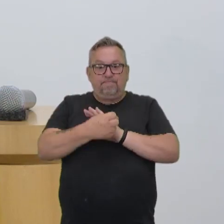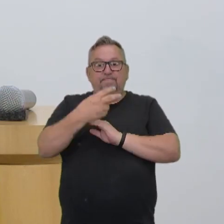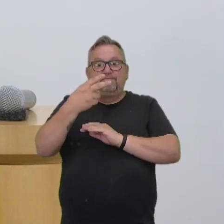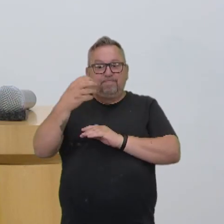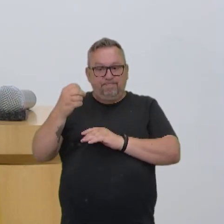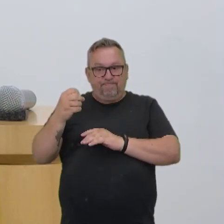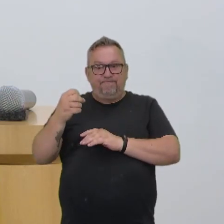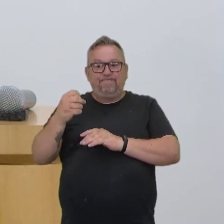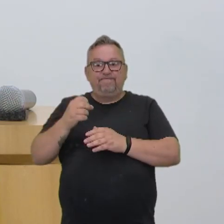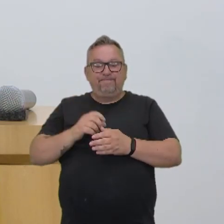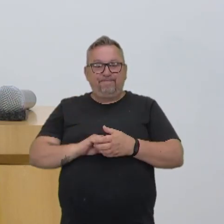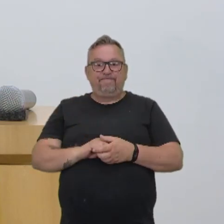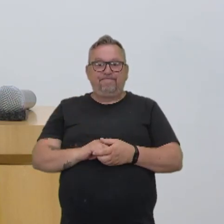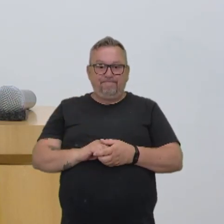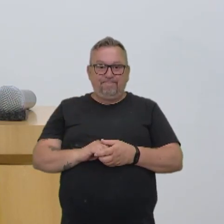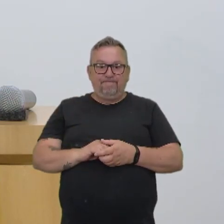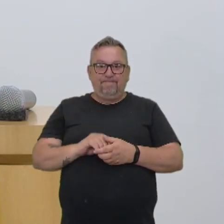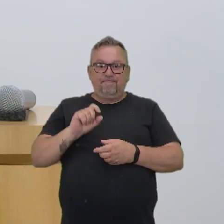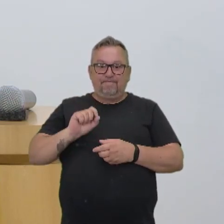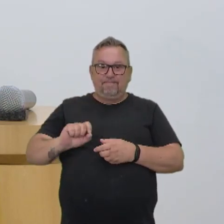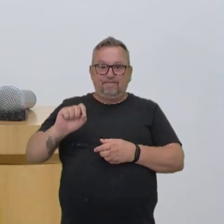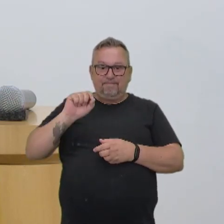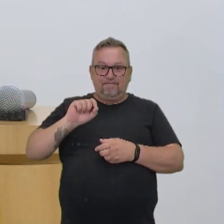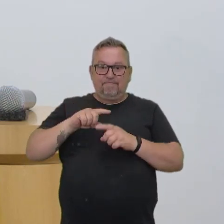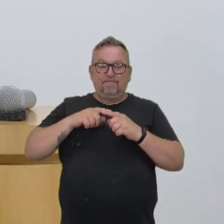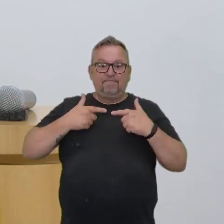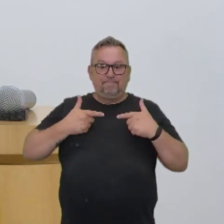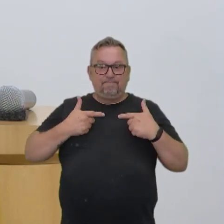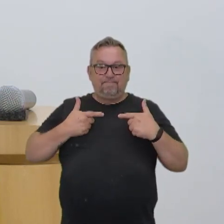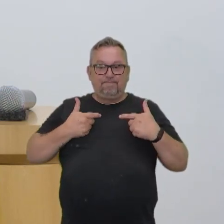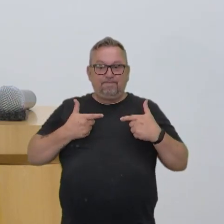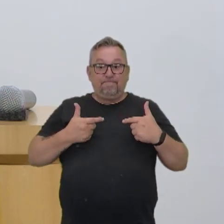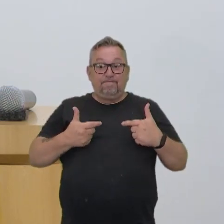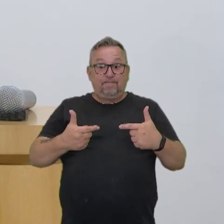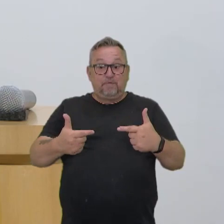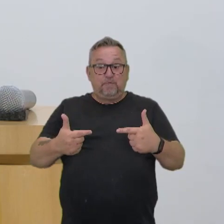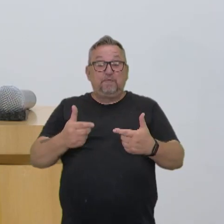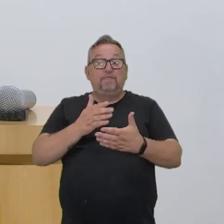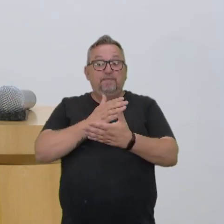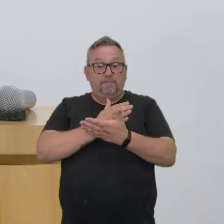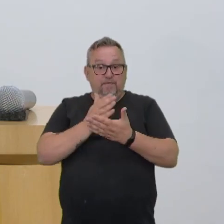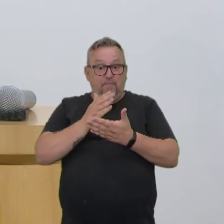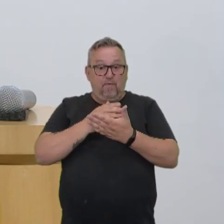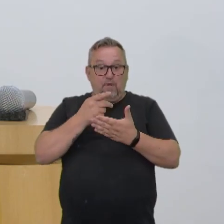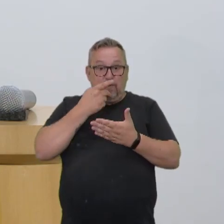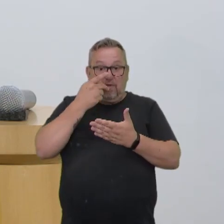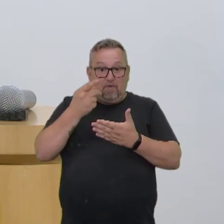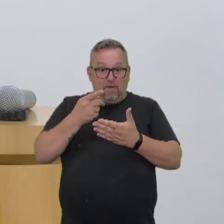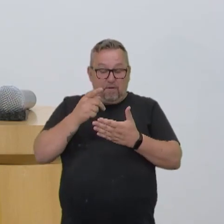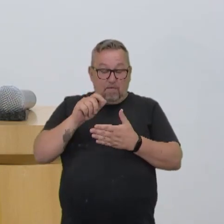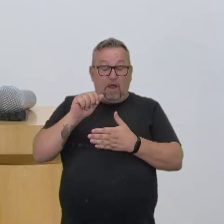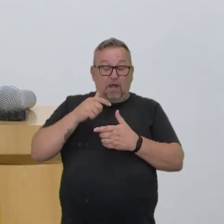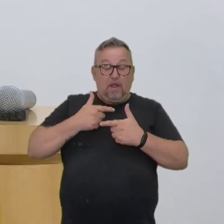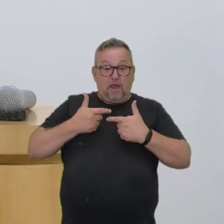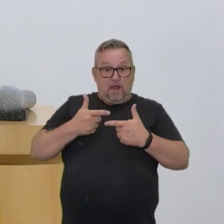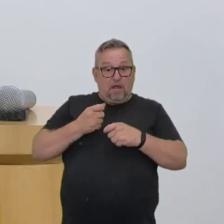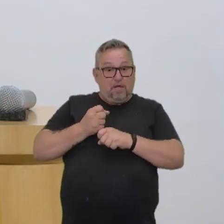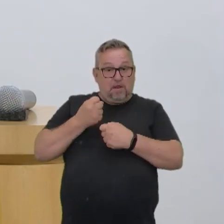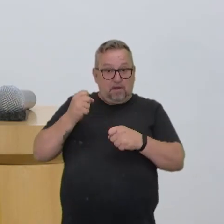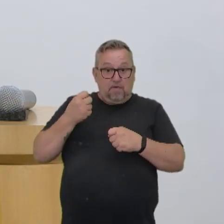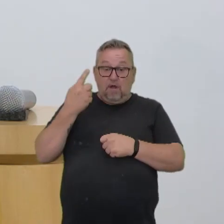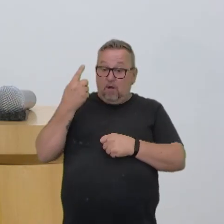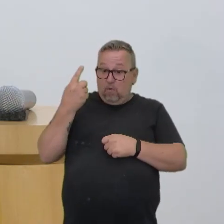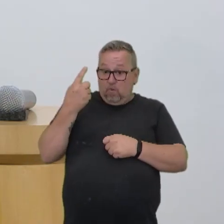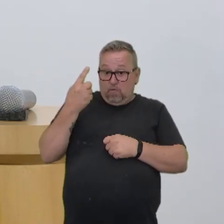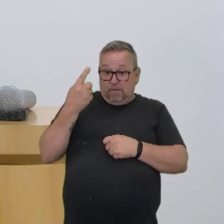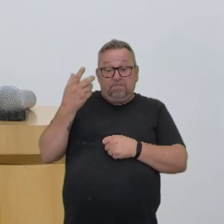grande parte do século XX, que foram as guerras. Ele começa, obviamente, falando sobre a Grande Guerra, porque enquanto é uma só, é